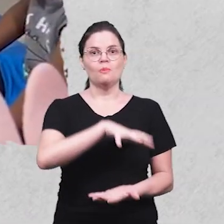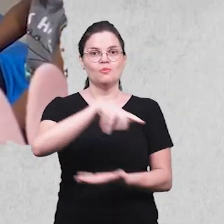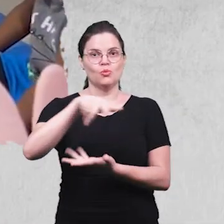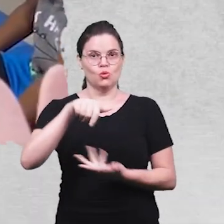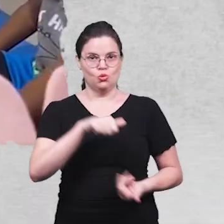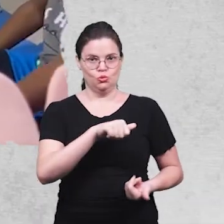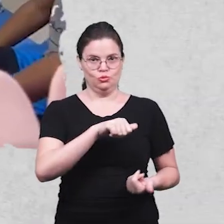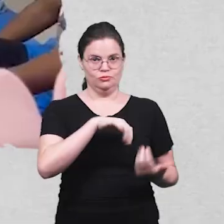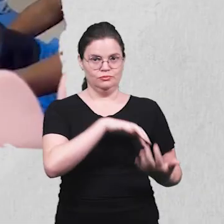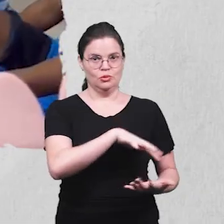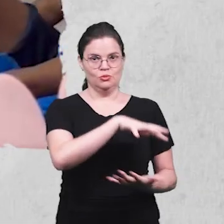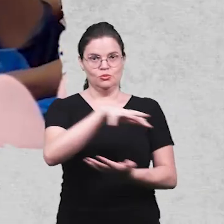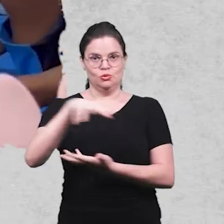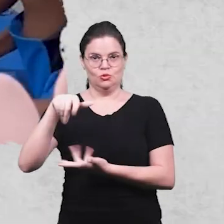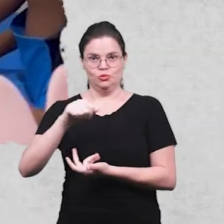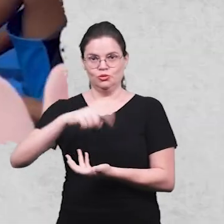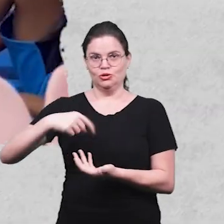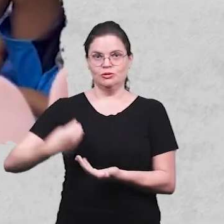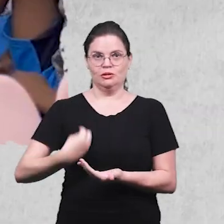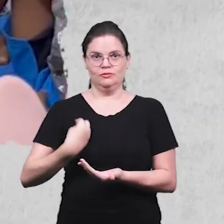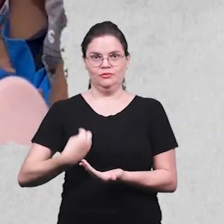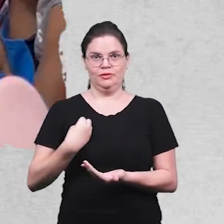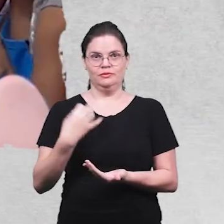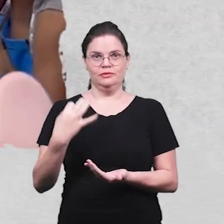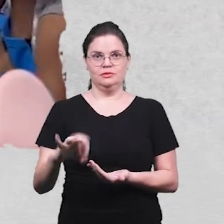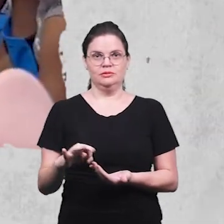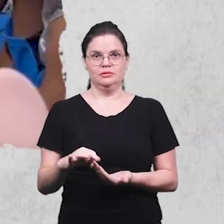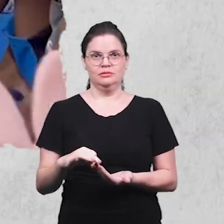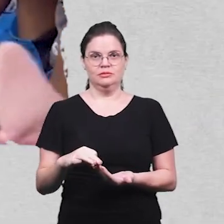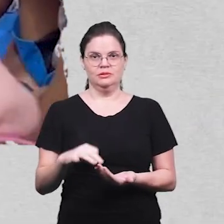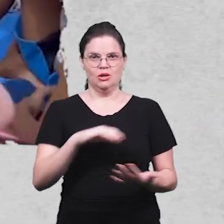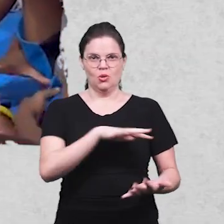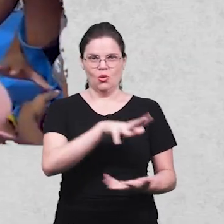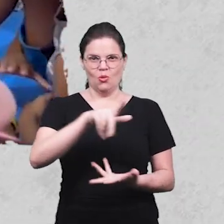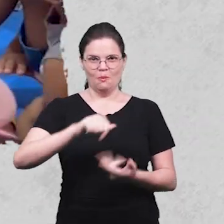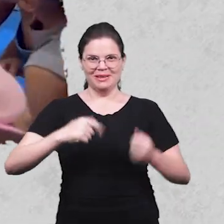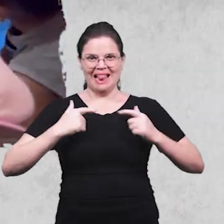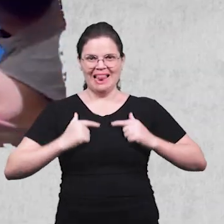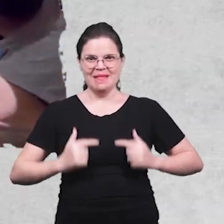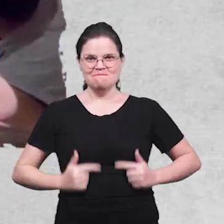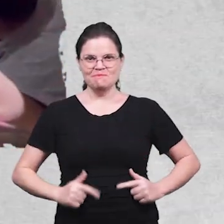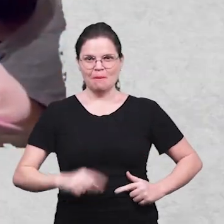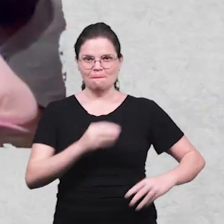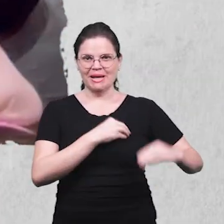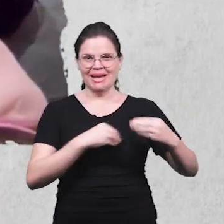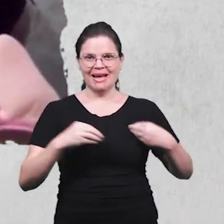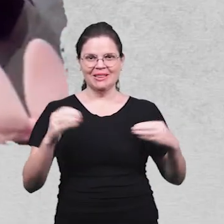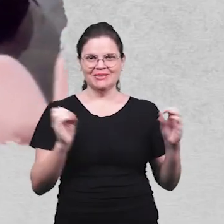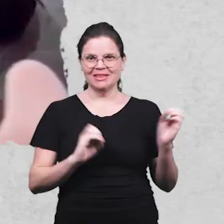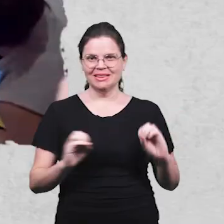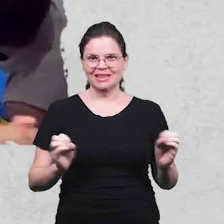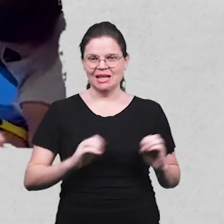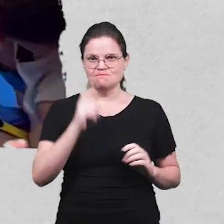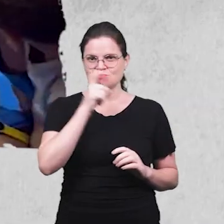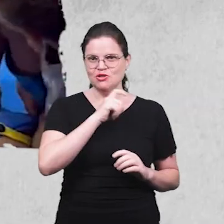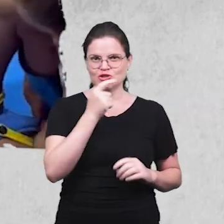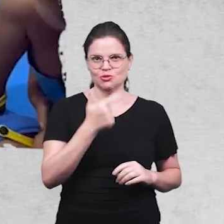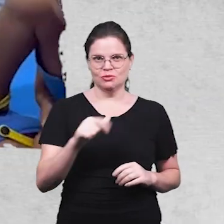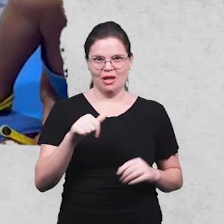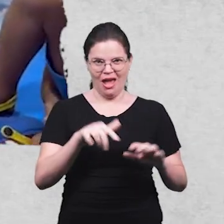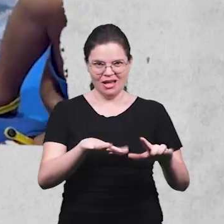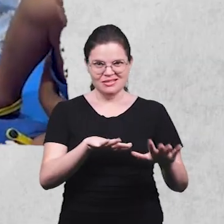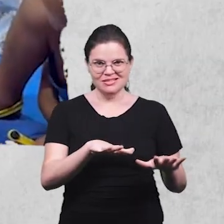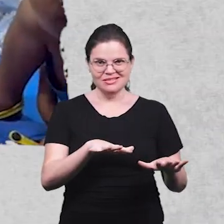o mundo que a gente vive. O mundo é limpinho assim, sem pecado, sem mentira, é